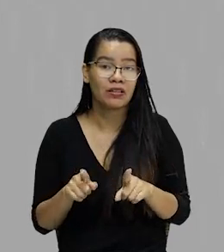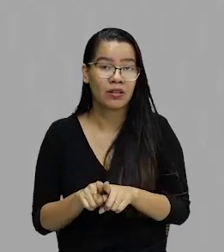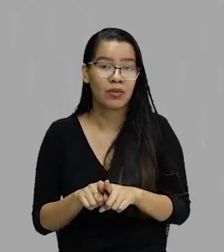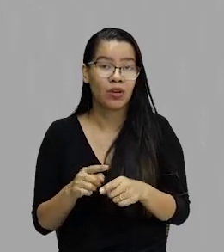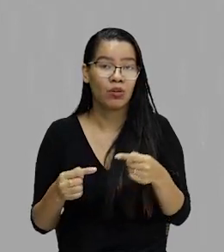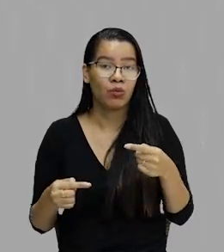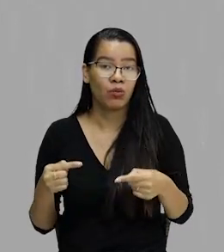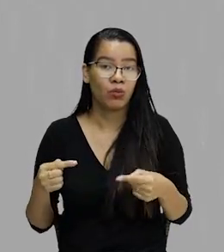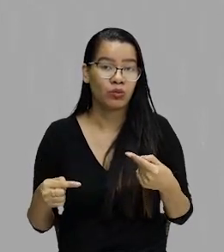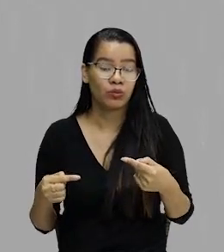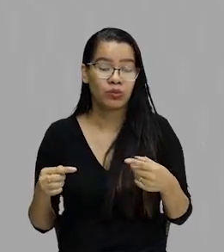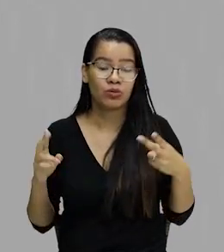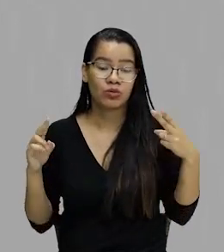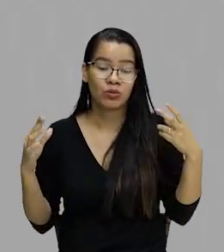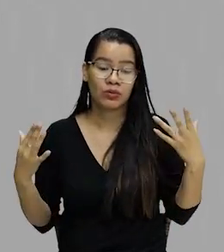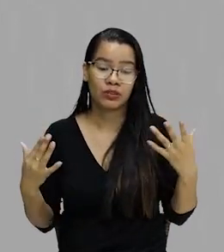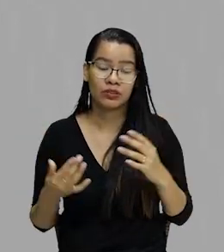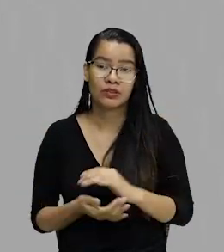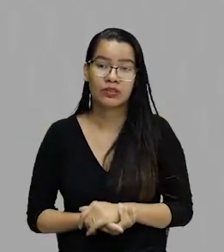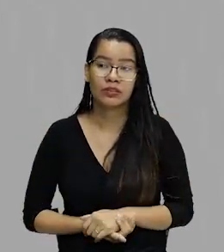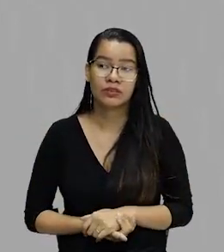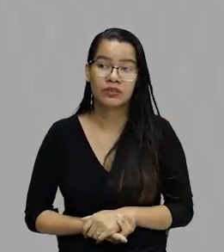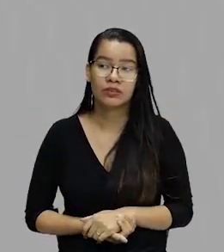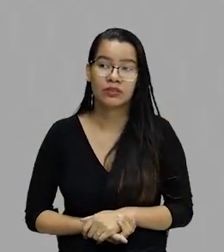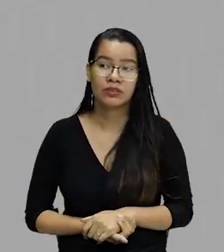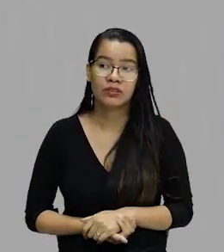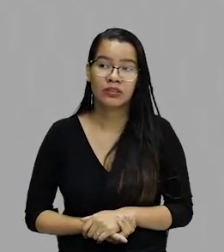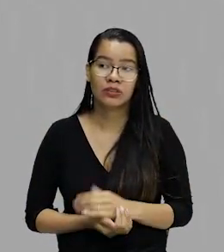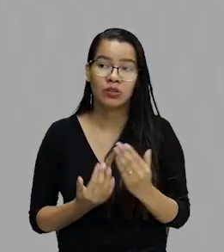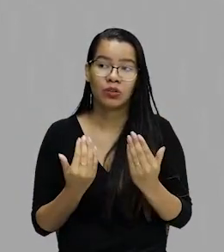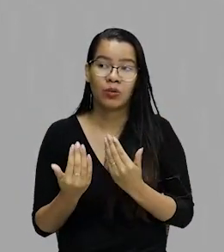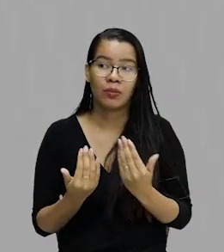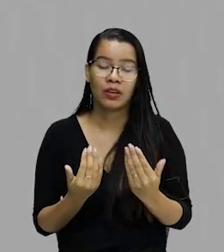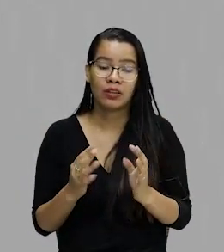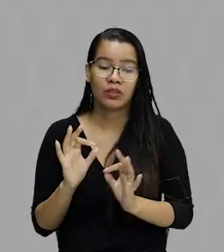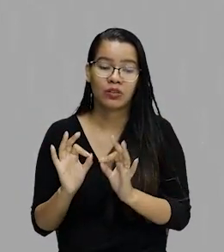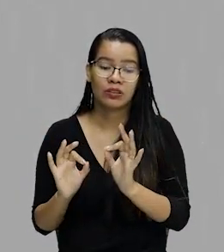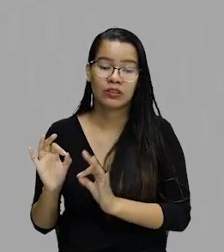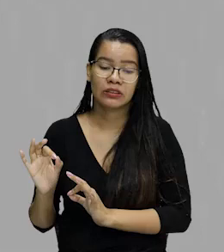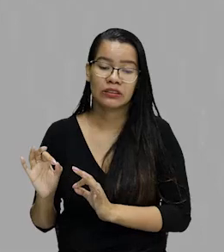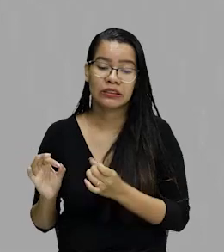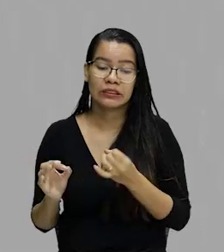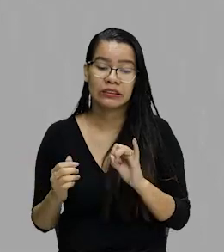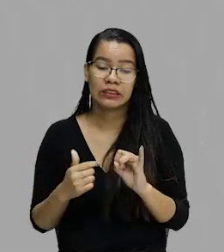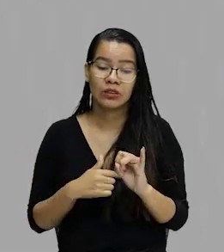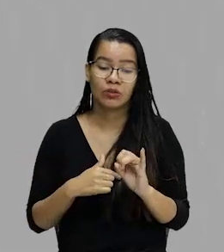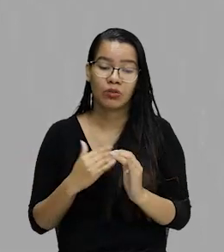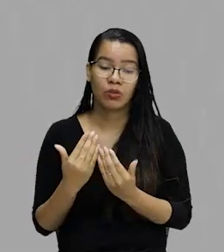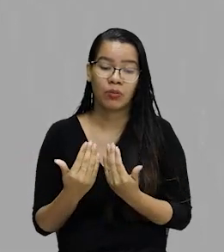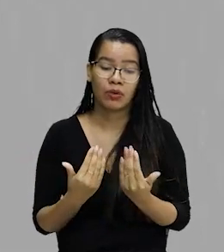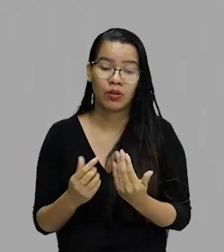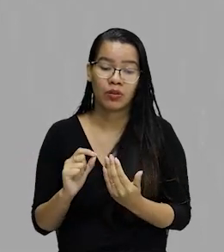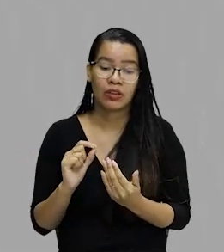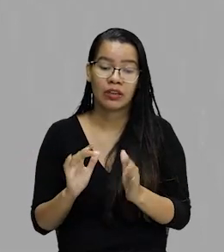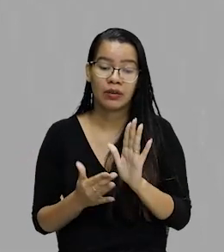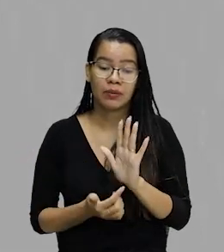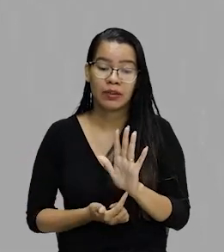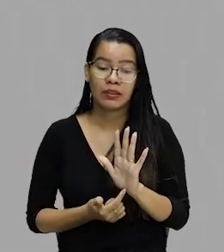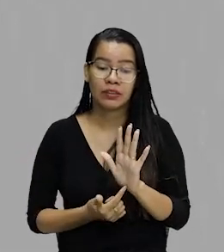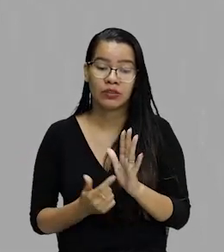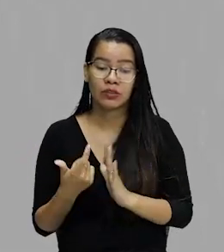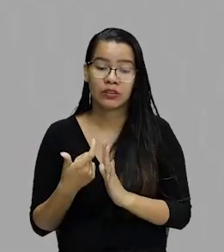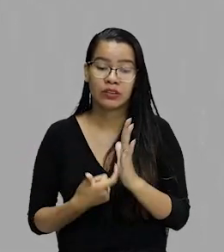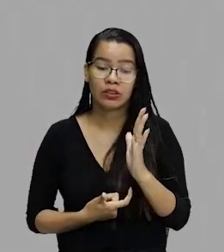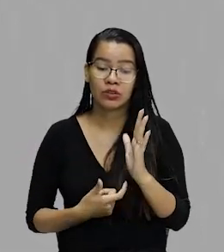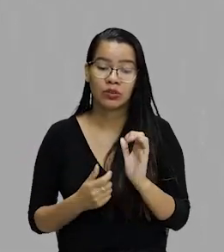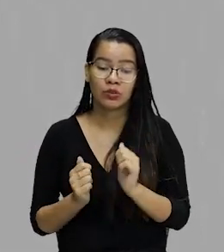controle sobre algumas instâncias. Então, comparado à organização, se eu comparar ao que está sendo apresentado no texto com aquilo que